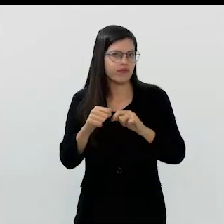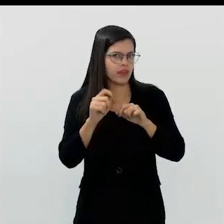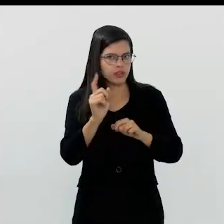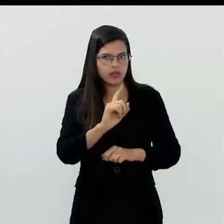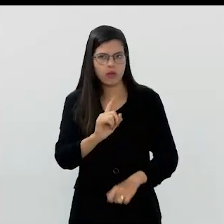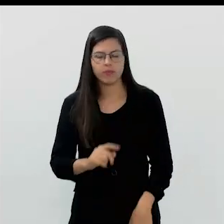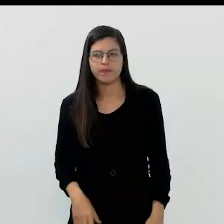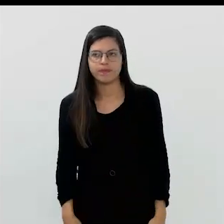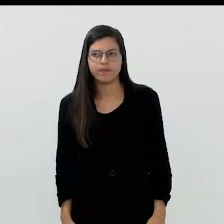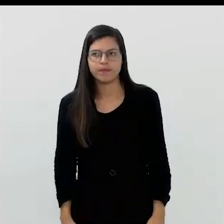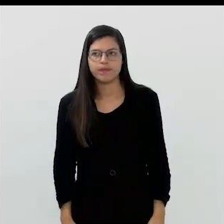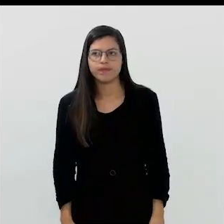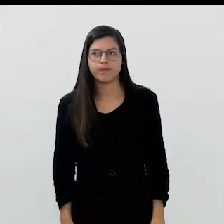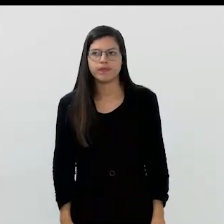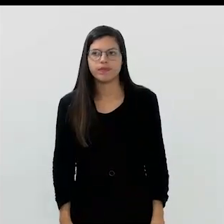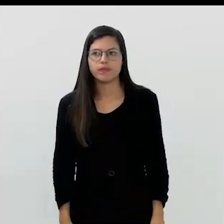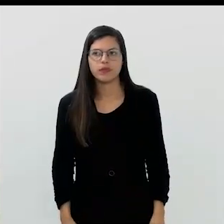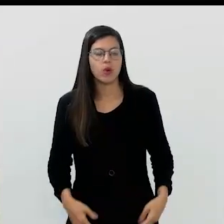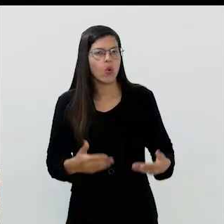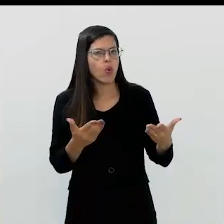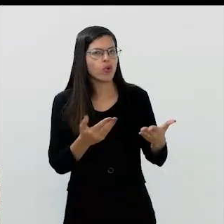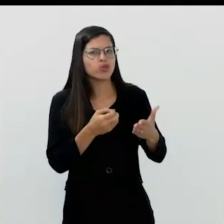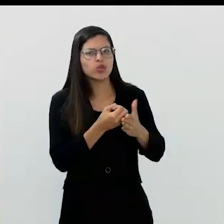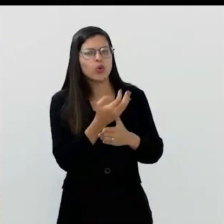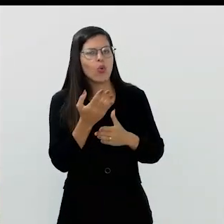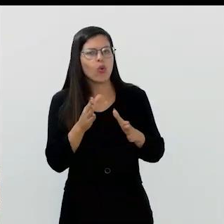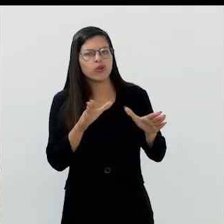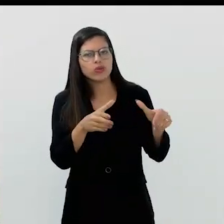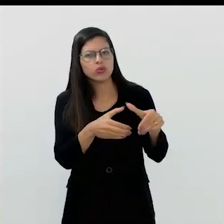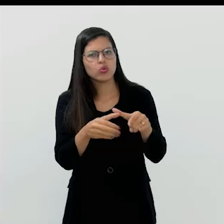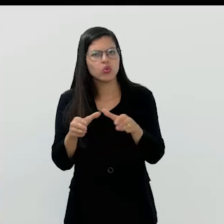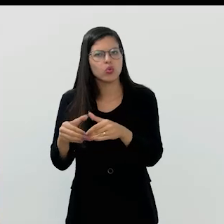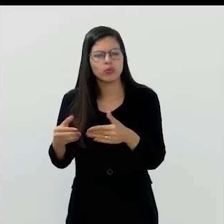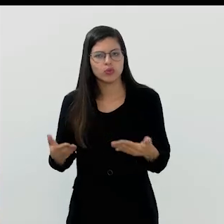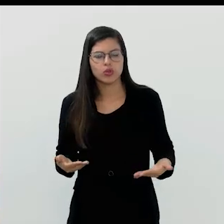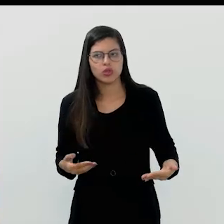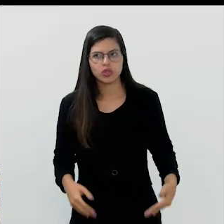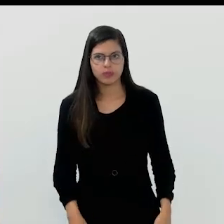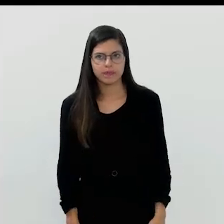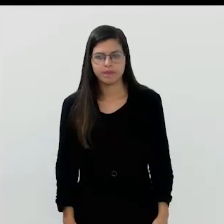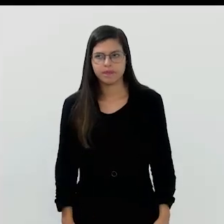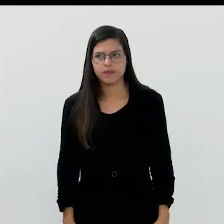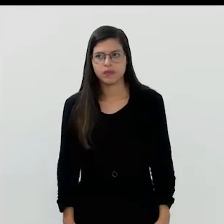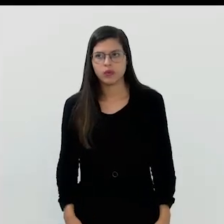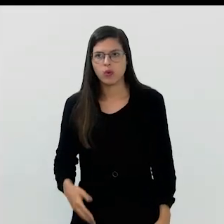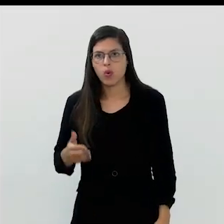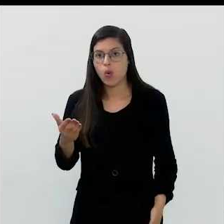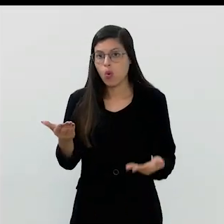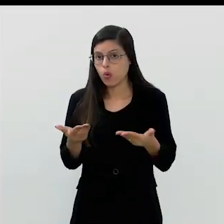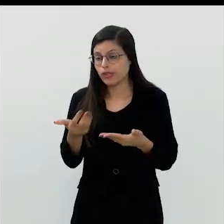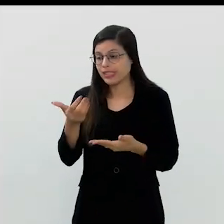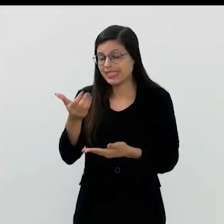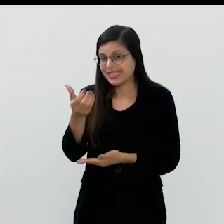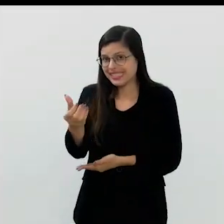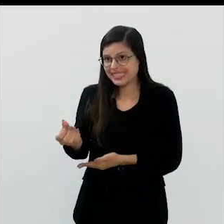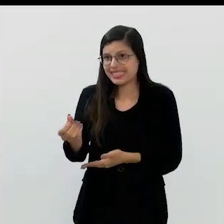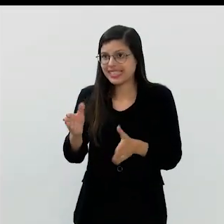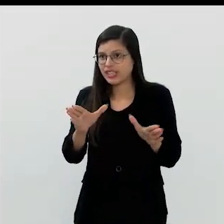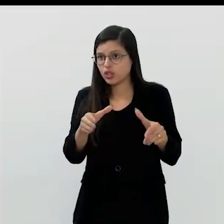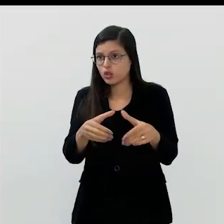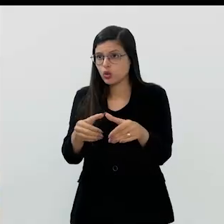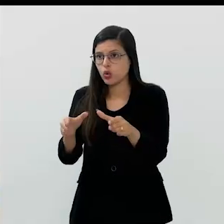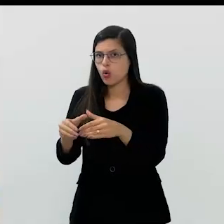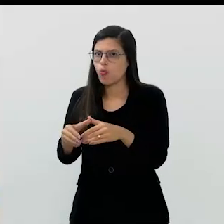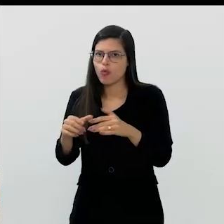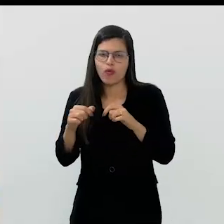Né? E você hoje está com quantas escolas, grupo especial? Então hoje eu estou em 6 escolas. Quais